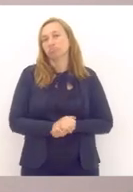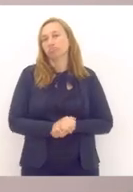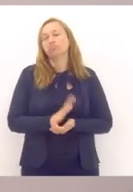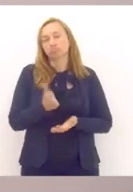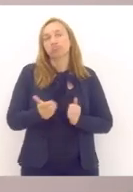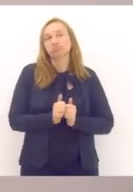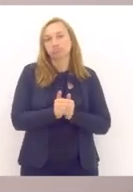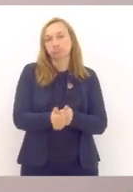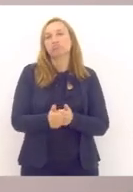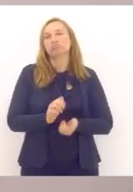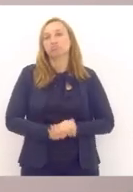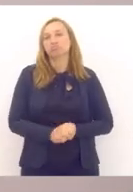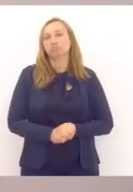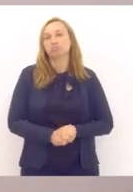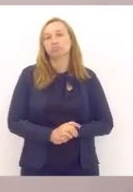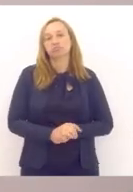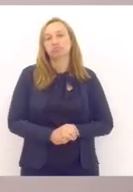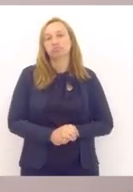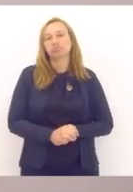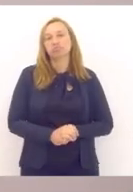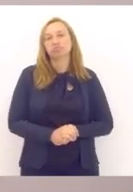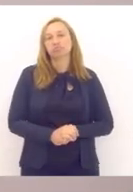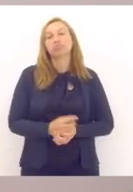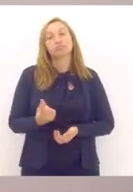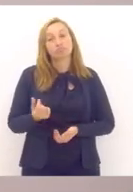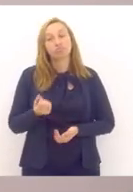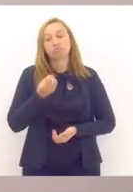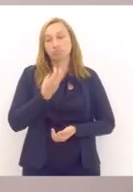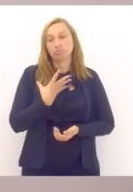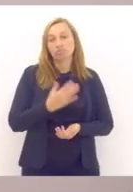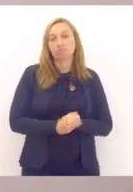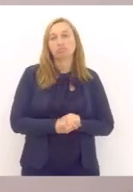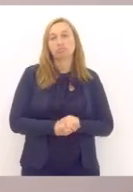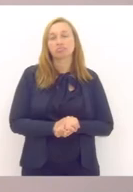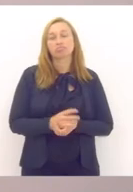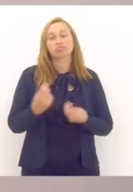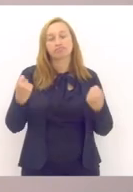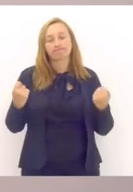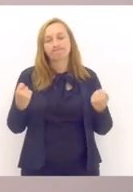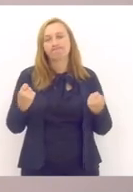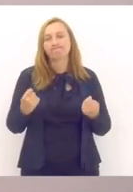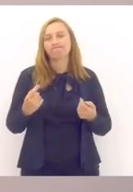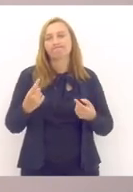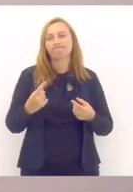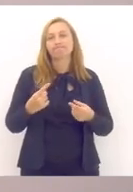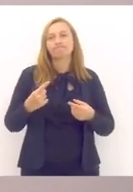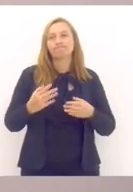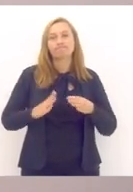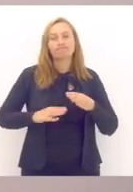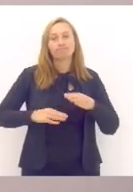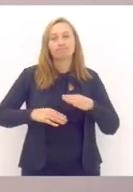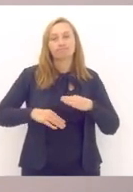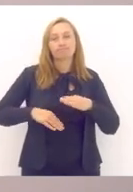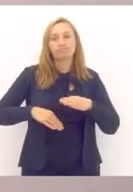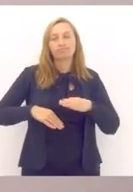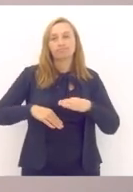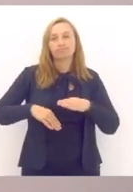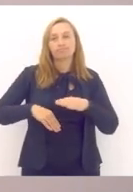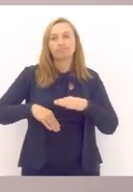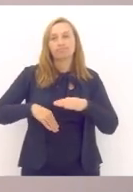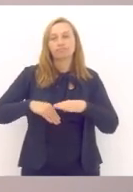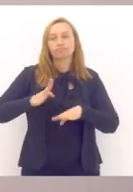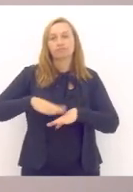já caminhando, estamos chegando lá, estamos chegando num valor histórico, espero esse ano ultrapassar esse valor